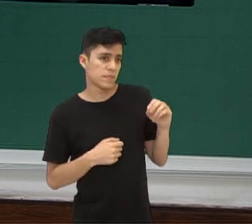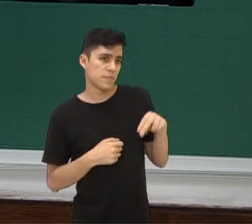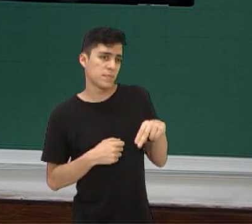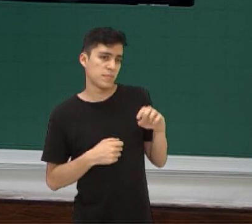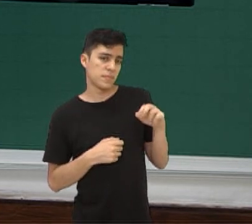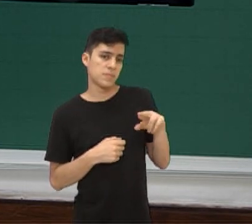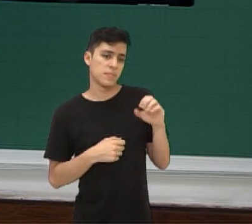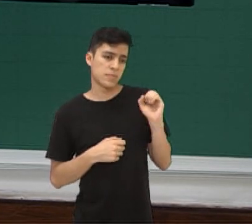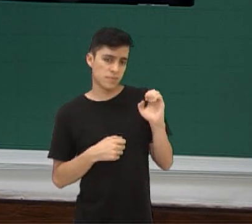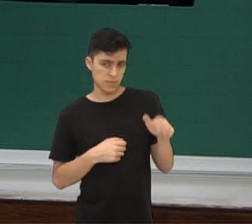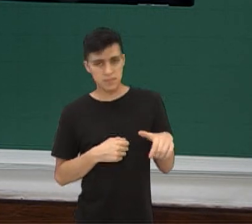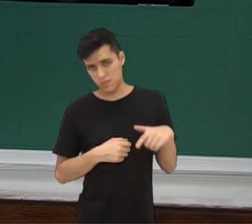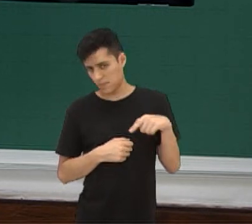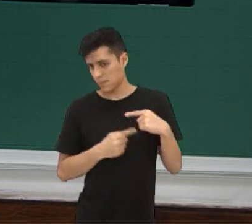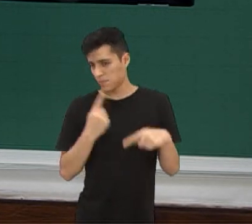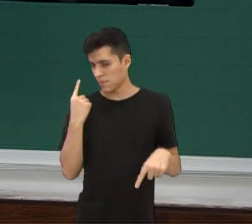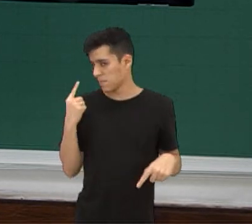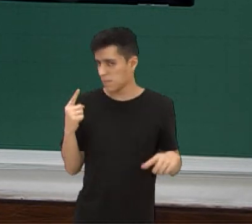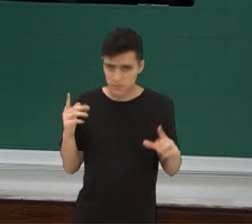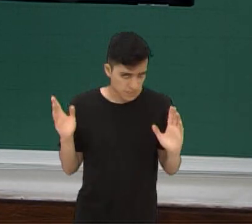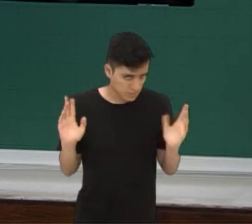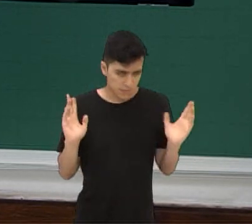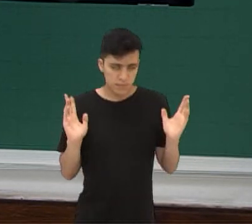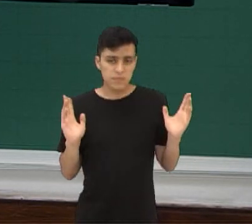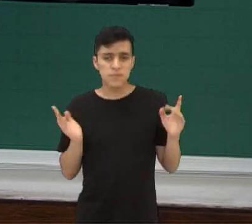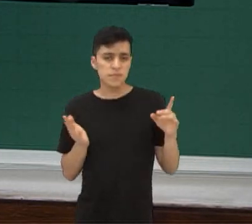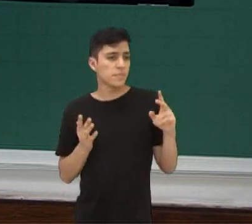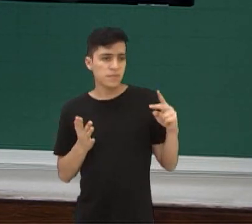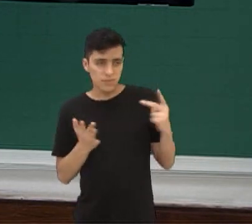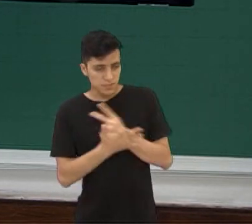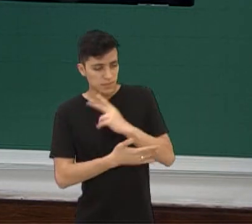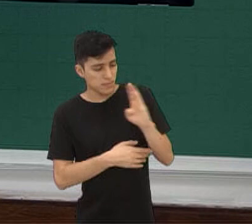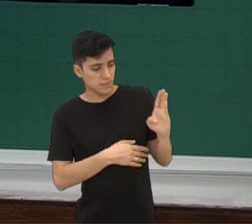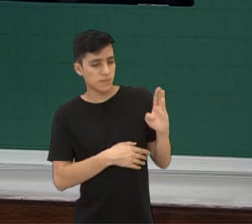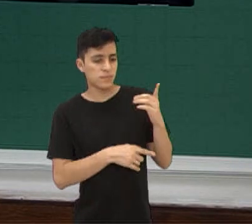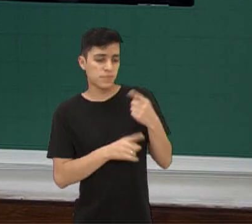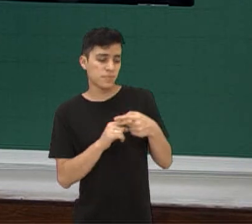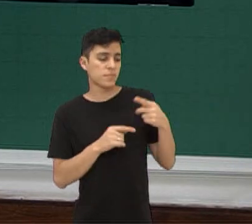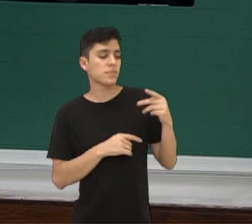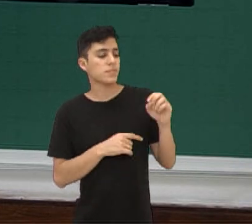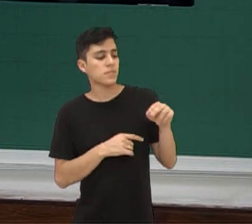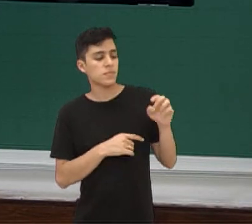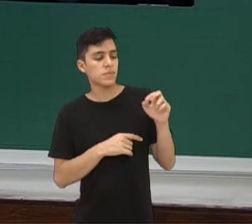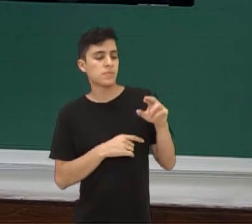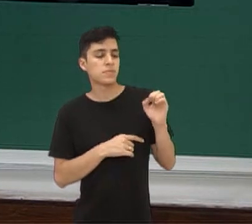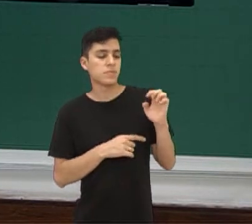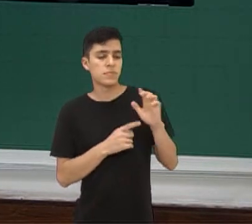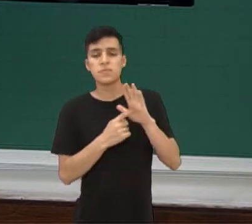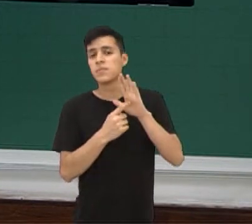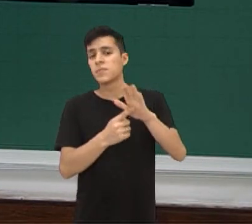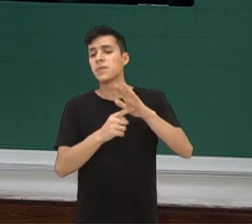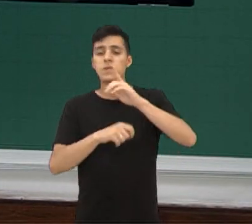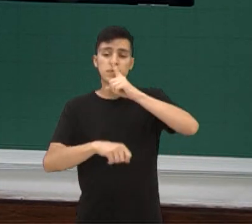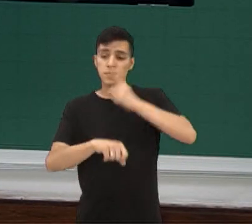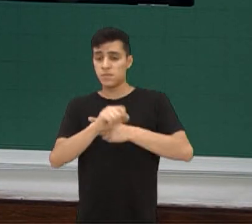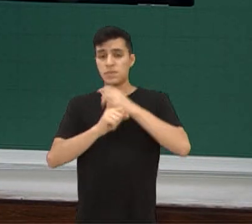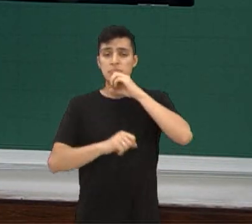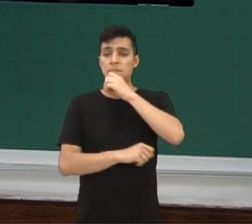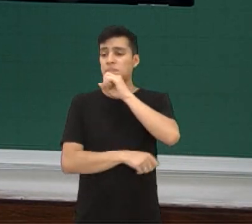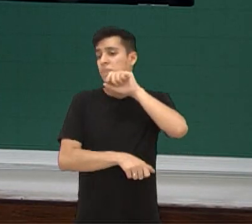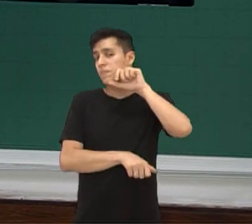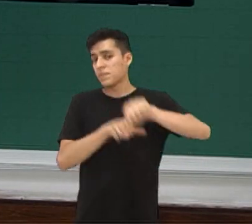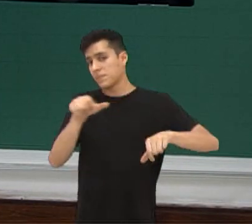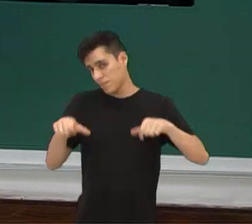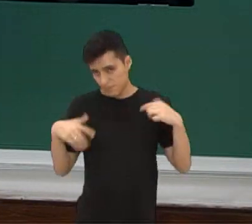e profissionais? Não, falso. Também não é verdadeiro. O poner-se indica uma mudança momentânea,